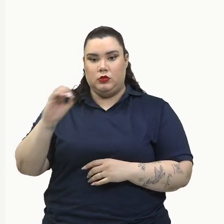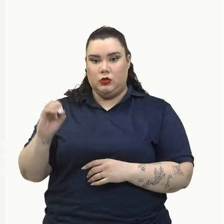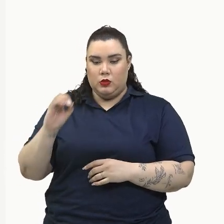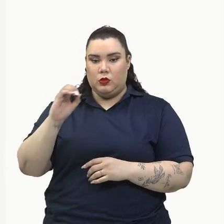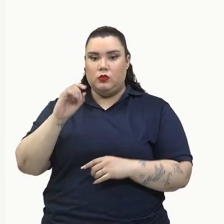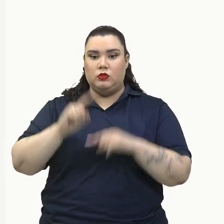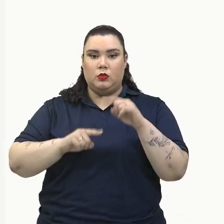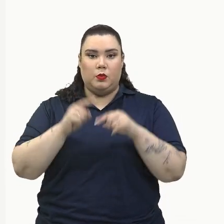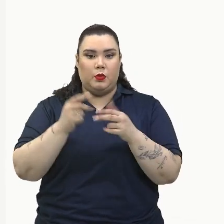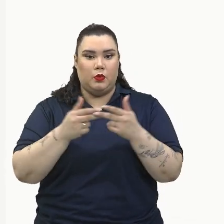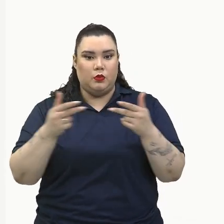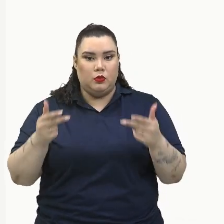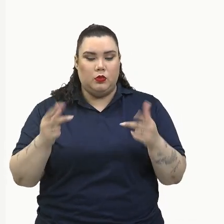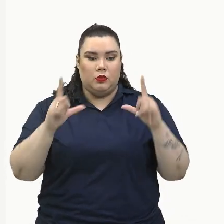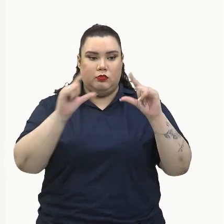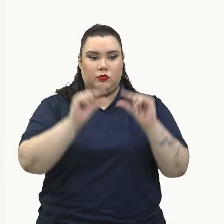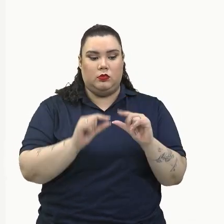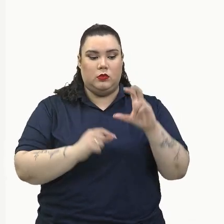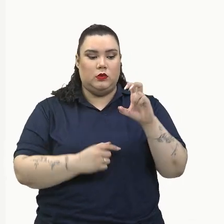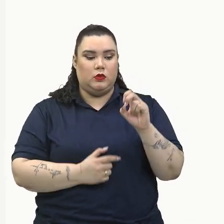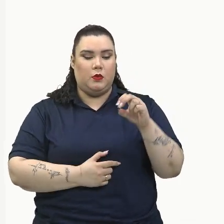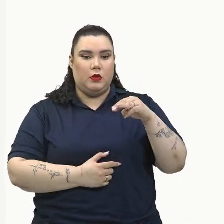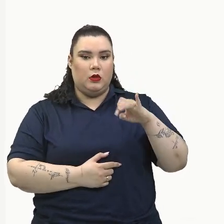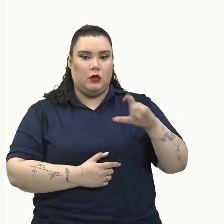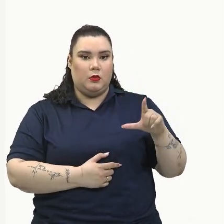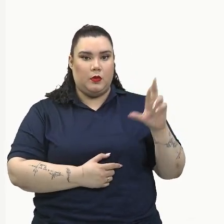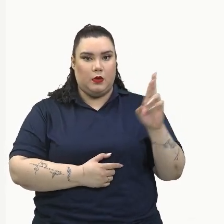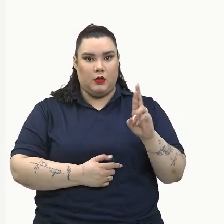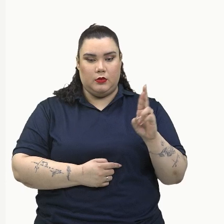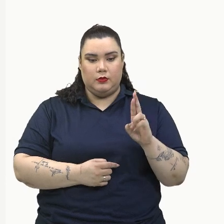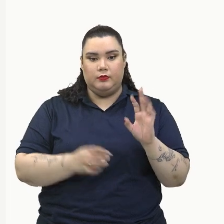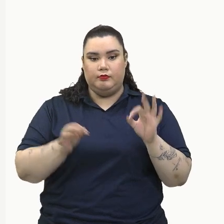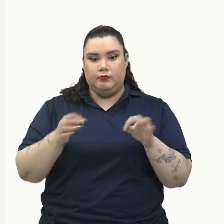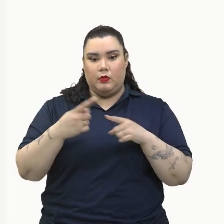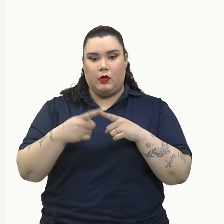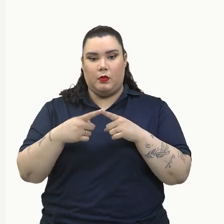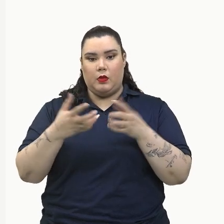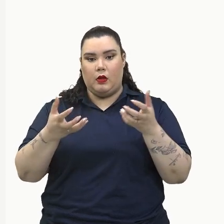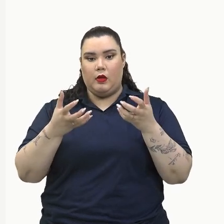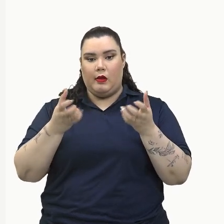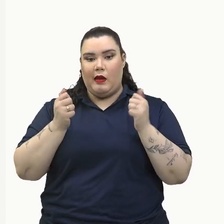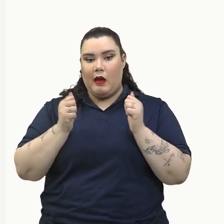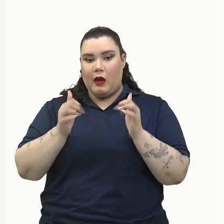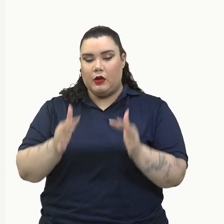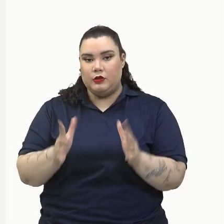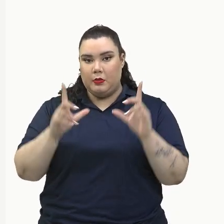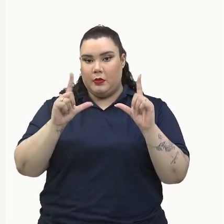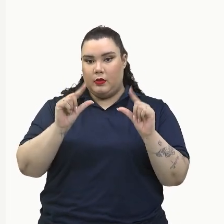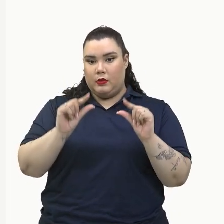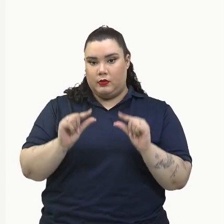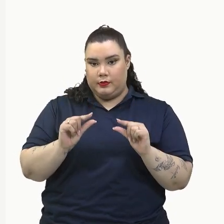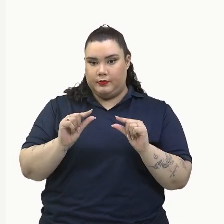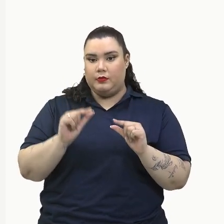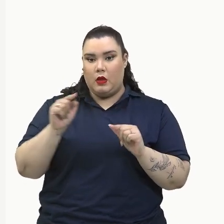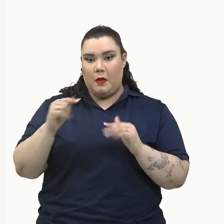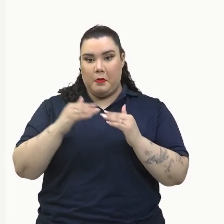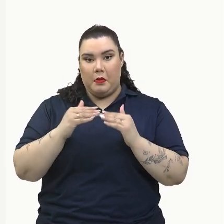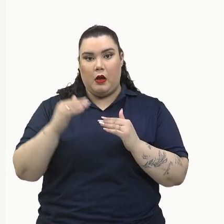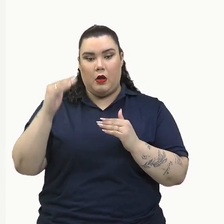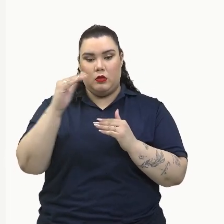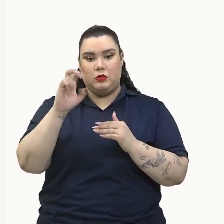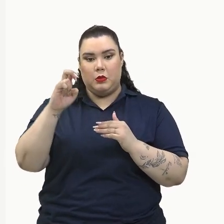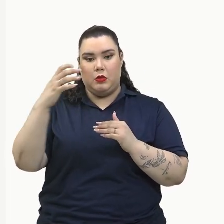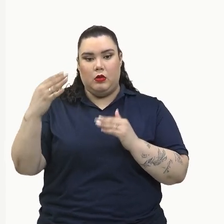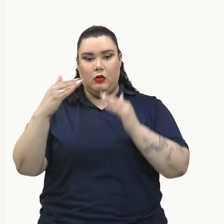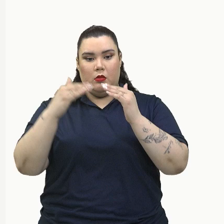unidades. Para um custo mínimo de quanto? 50 mil reais. Já que a gente está querendo gastar menos, né? Aqui o custo é maior. E aqui o